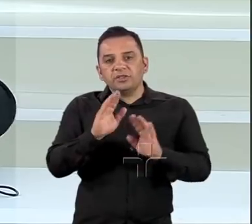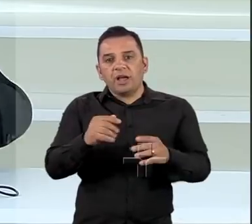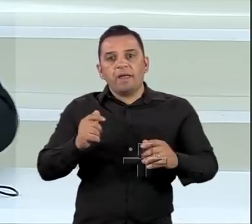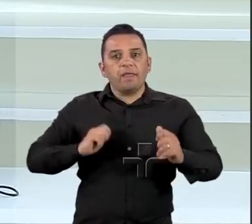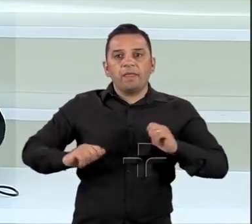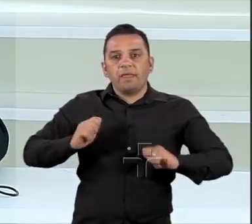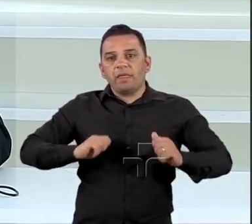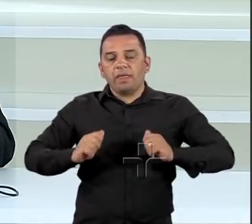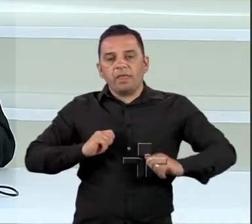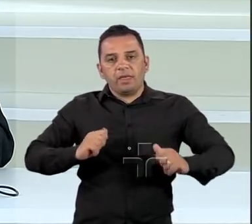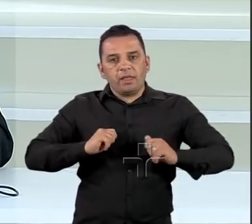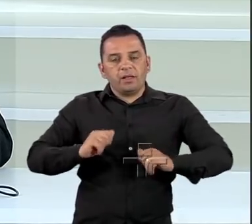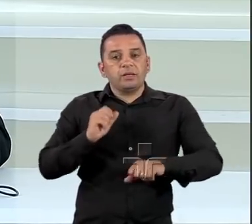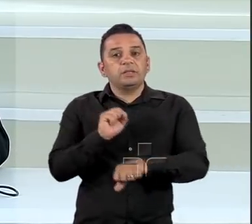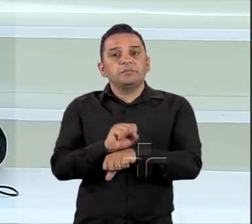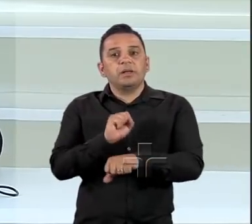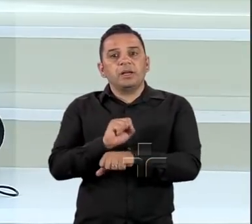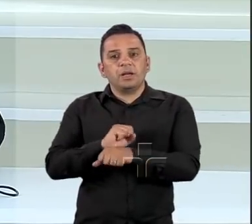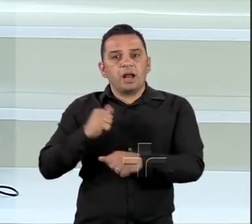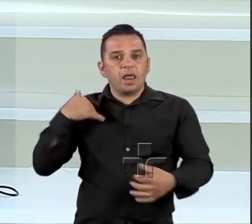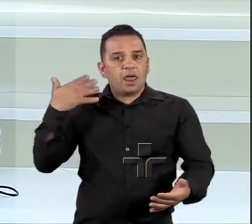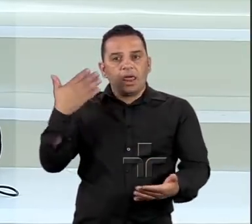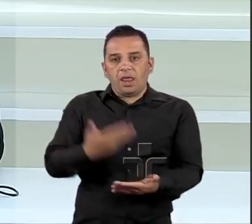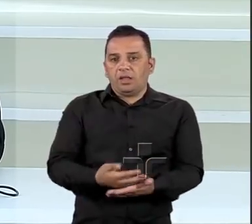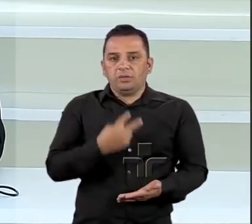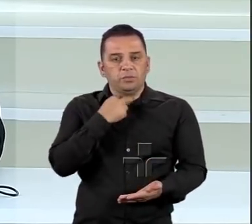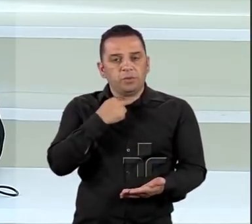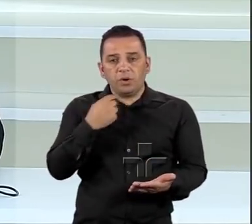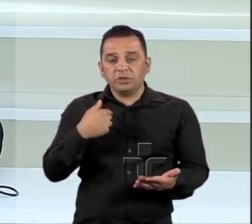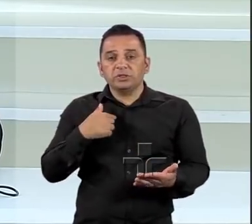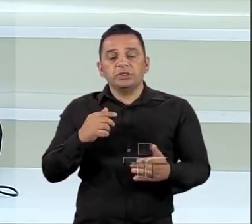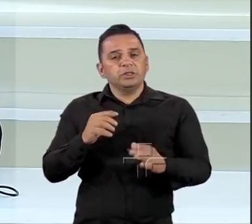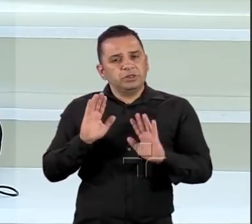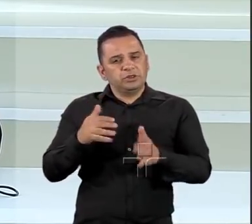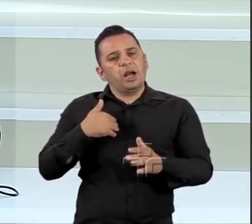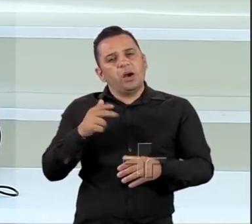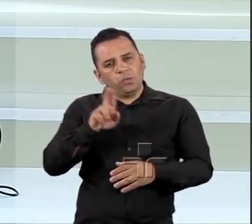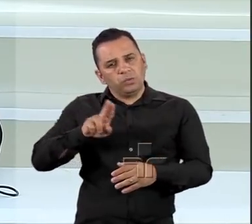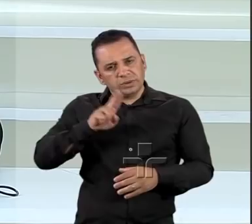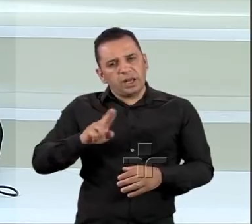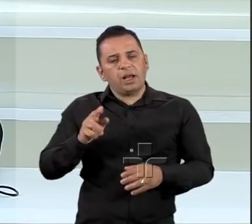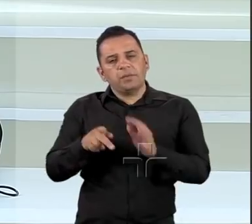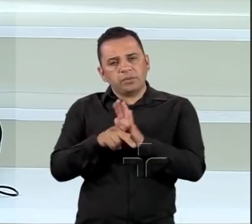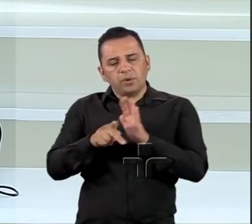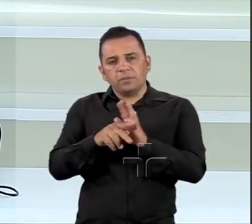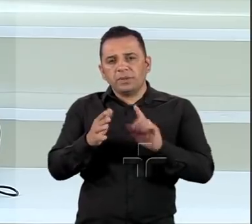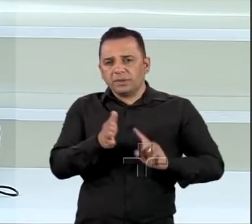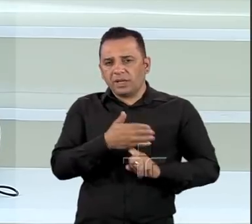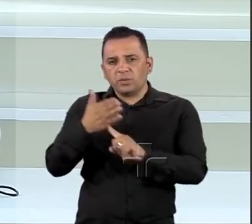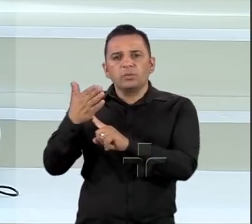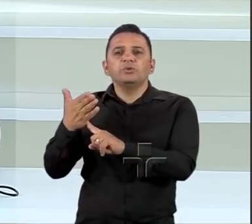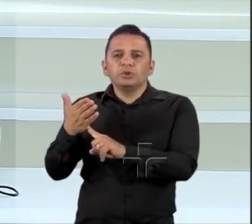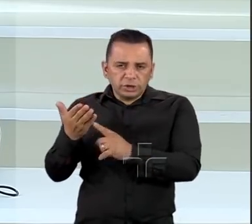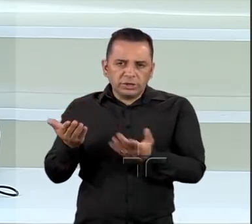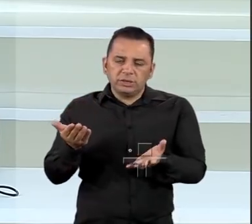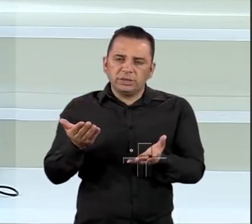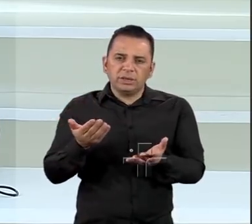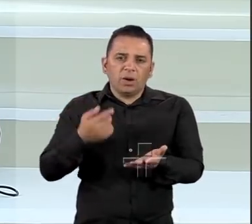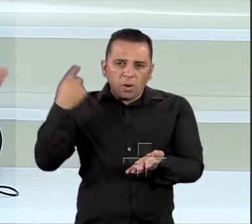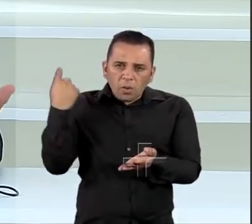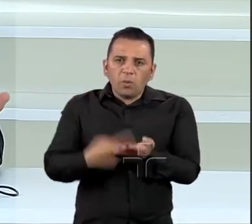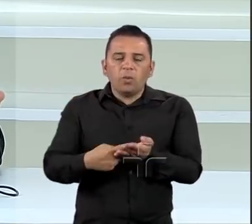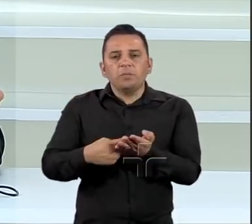de uma espera que parece que não tem fim. E ele compreender isso através da tecnologia, que tem que ser aplicada, sem dúvida nenhuma, para